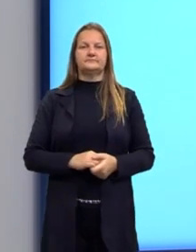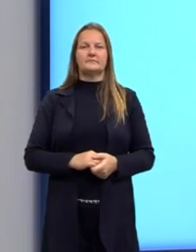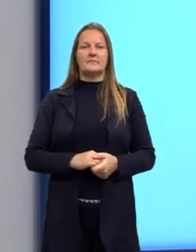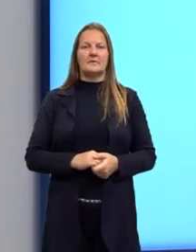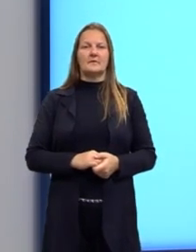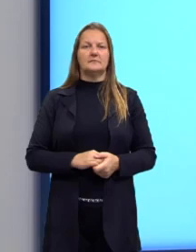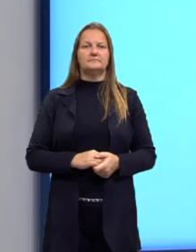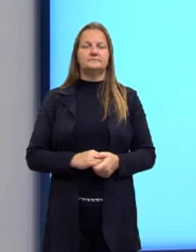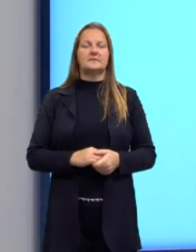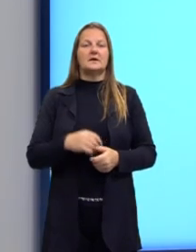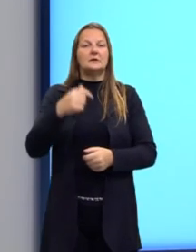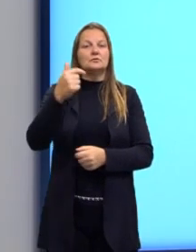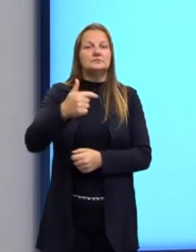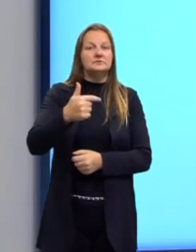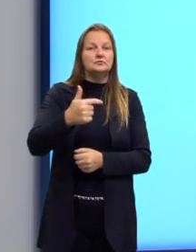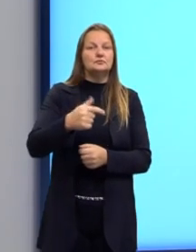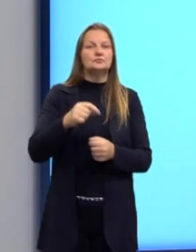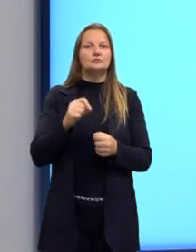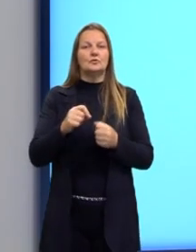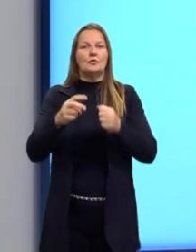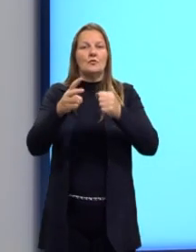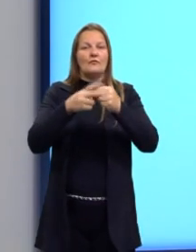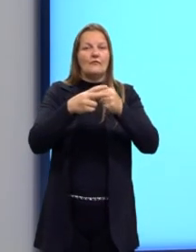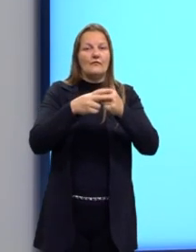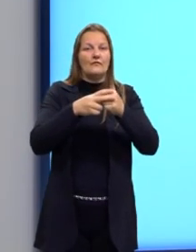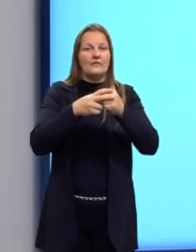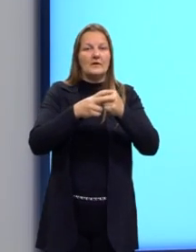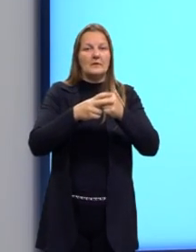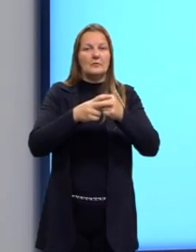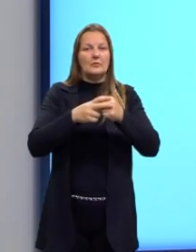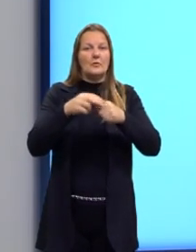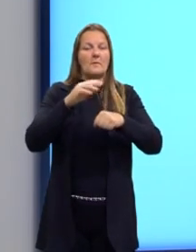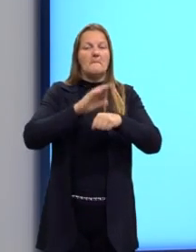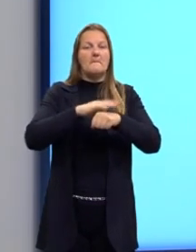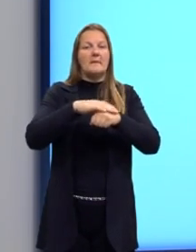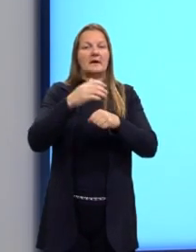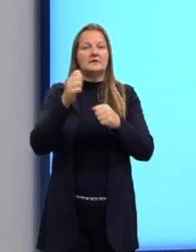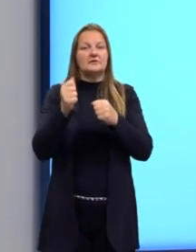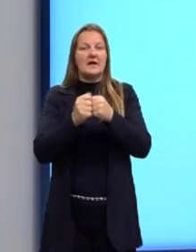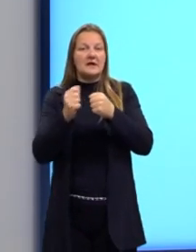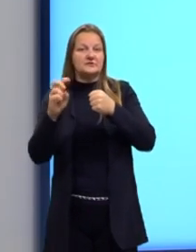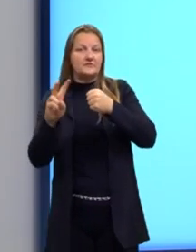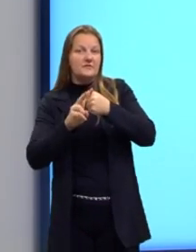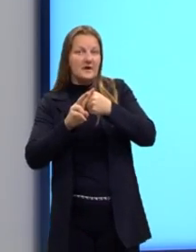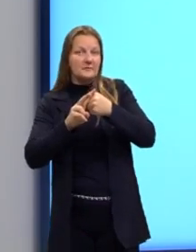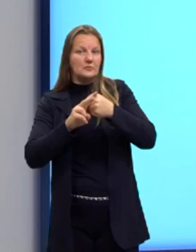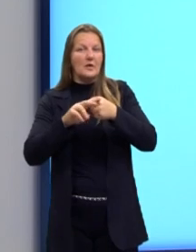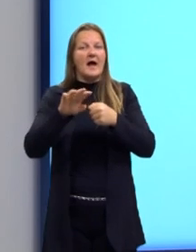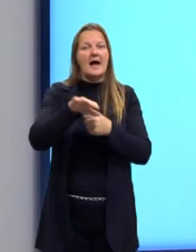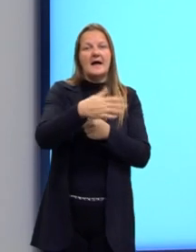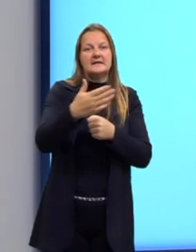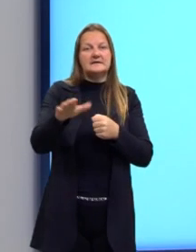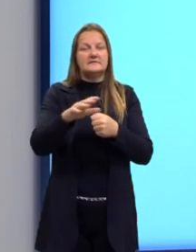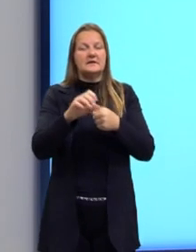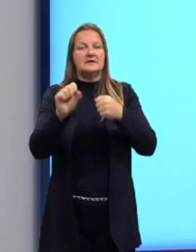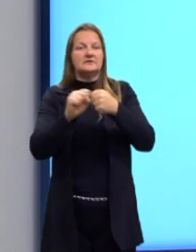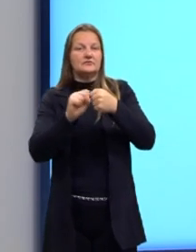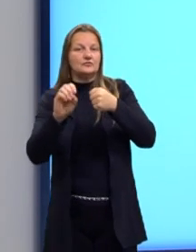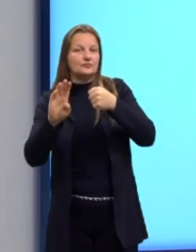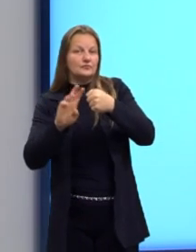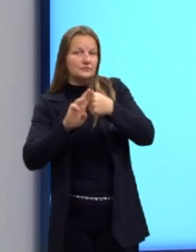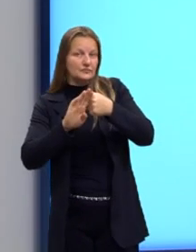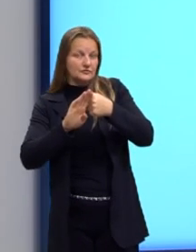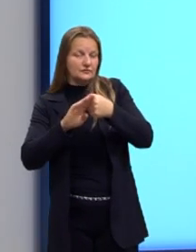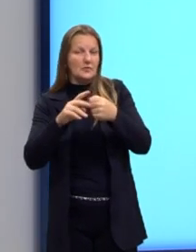a segunda forma é o verbo mais um advérbio e às vezes um substantivo